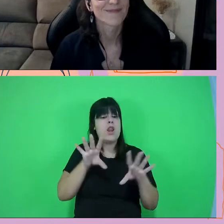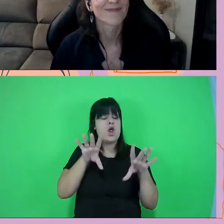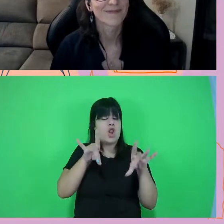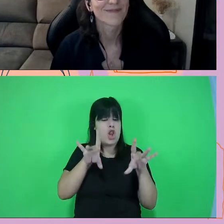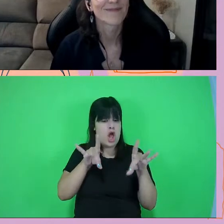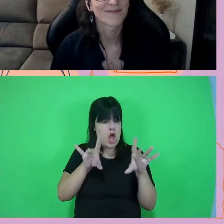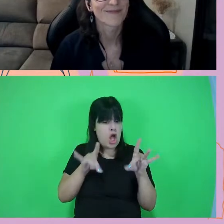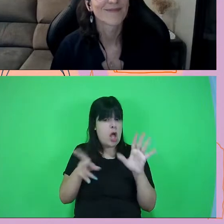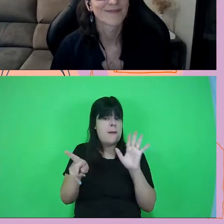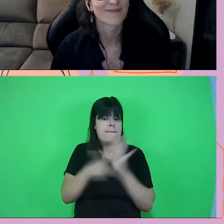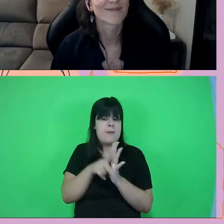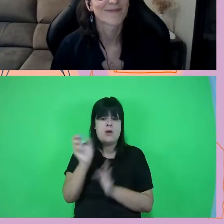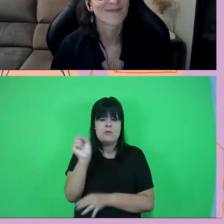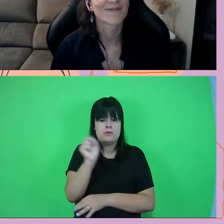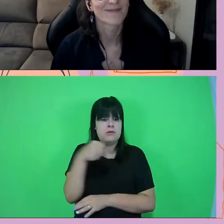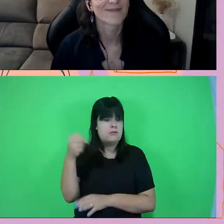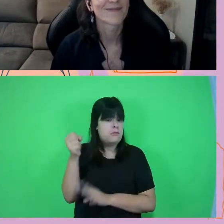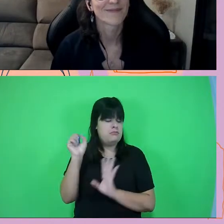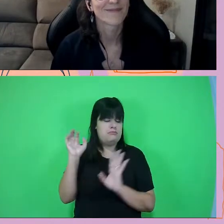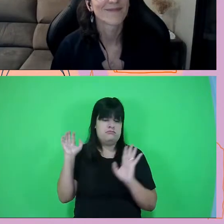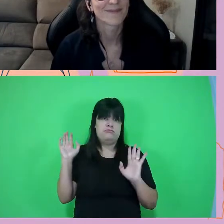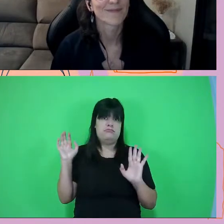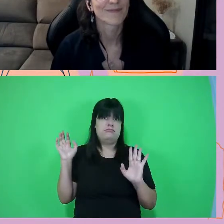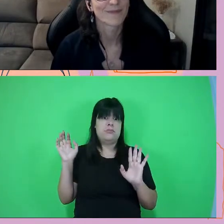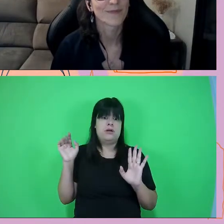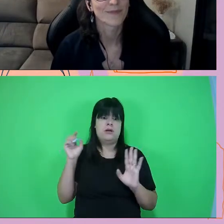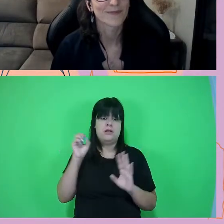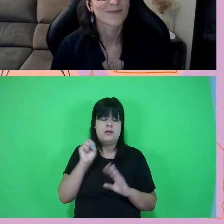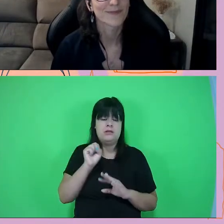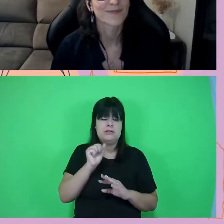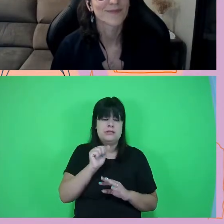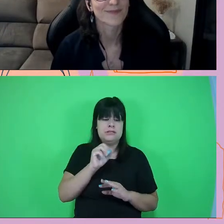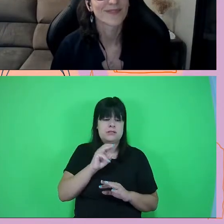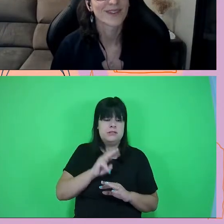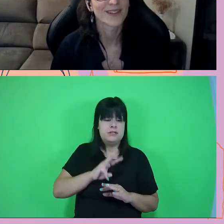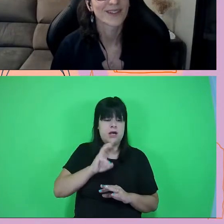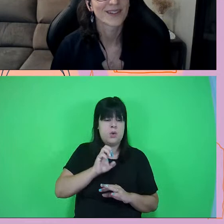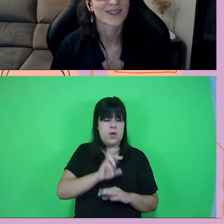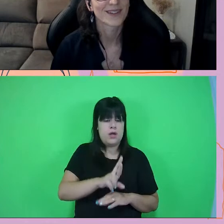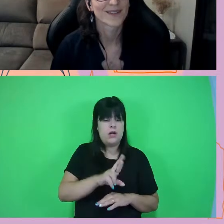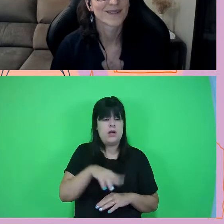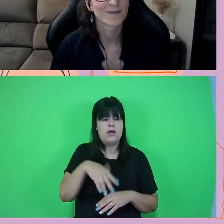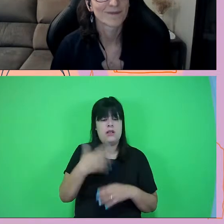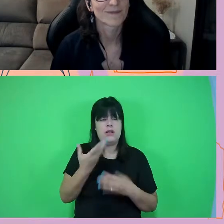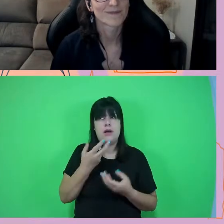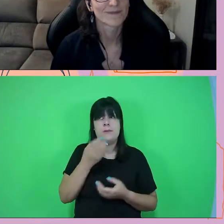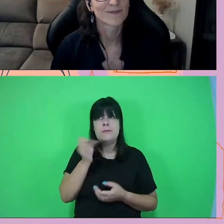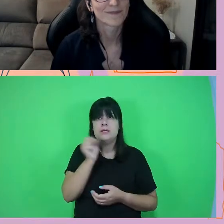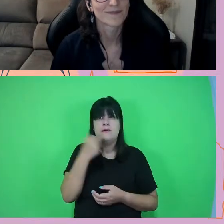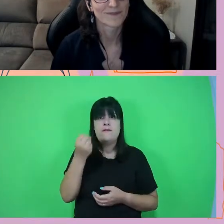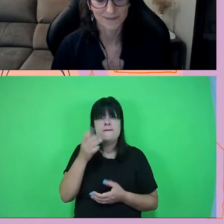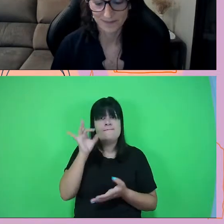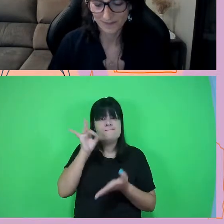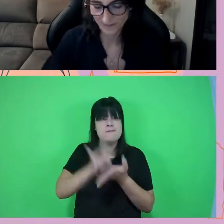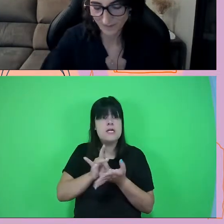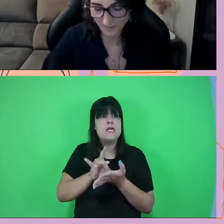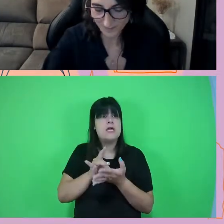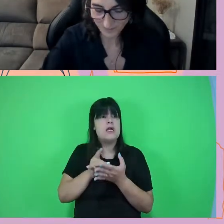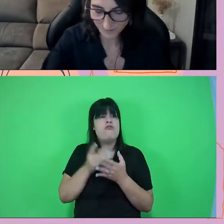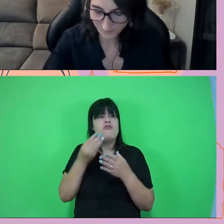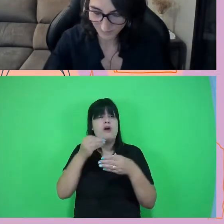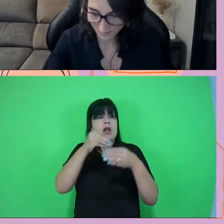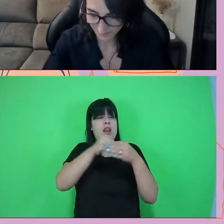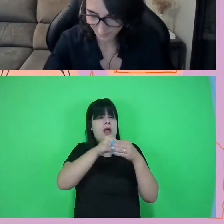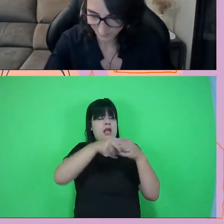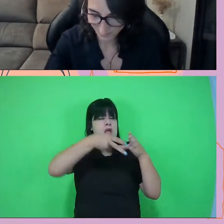produzir cerveja. A Sour é uma cerveja viva, assim, ela não tem conservantes, então ela